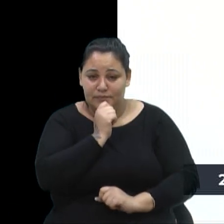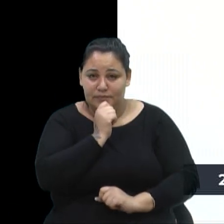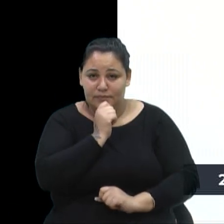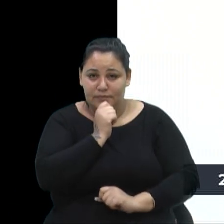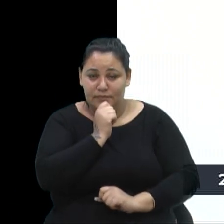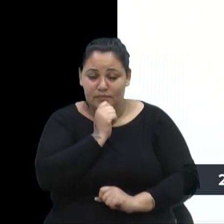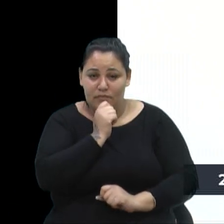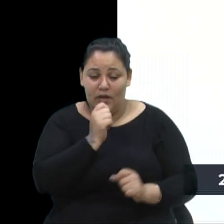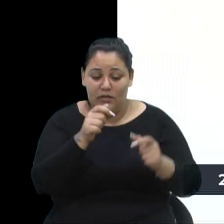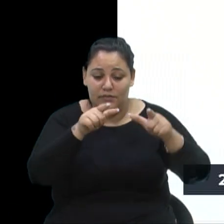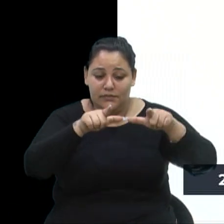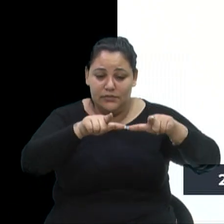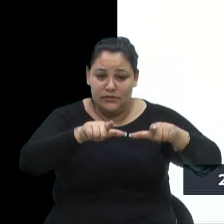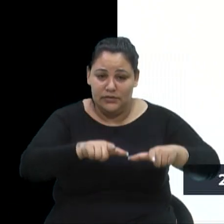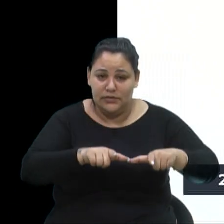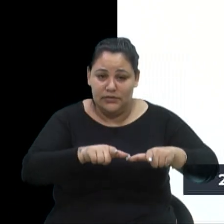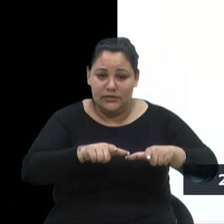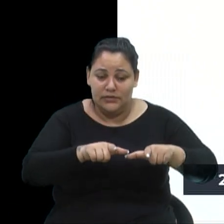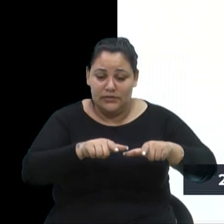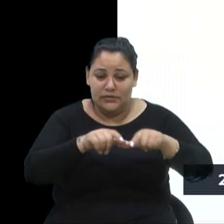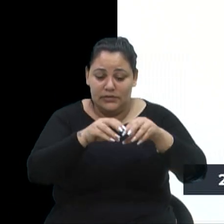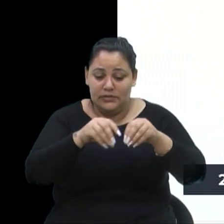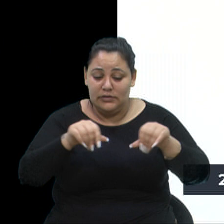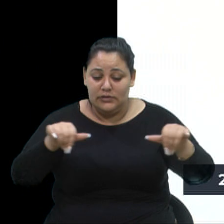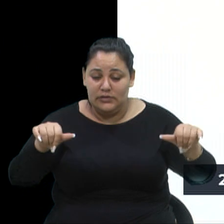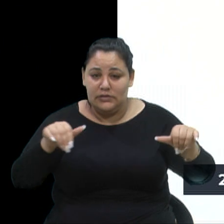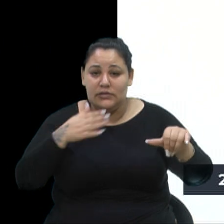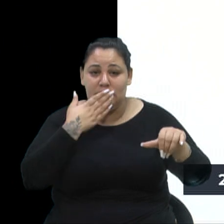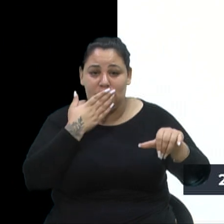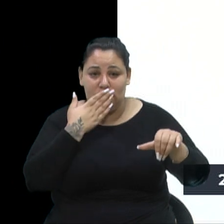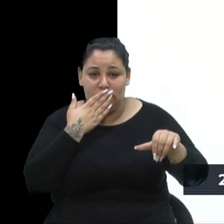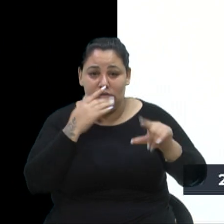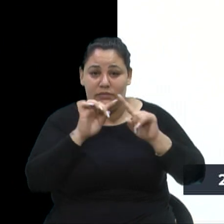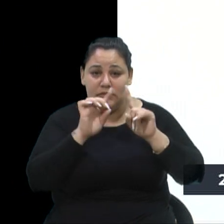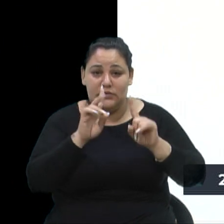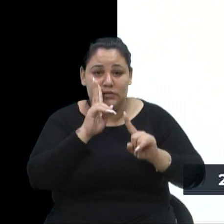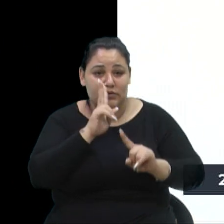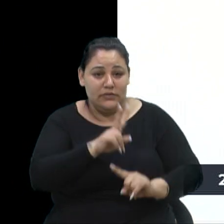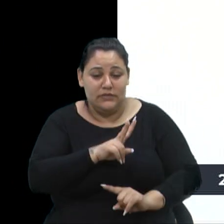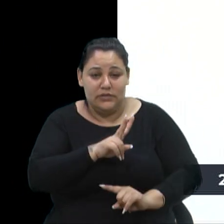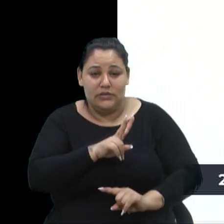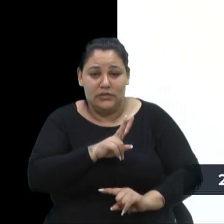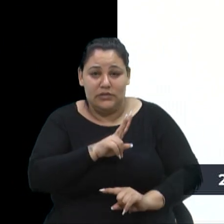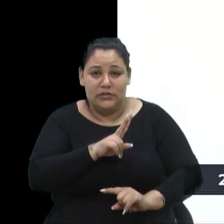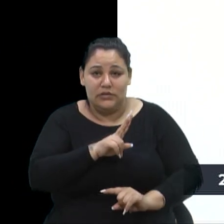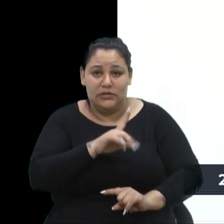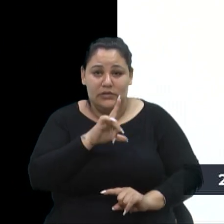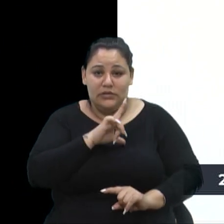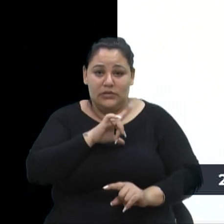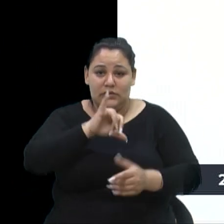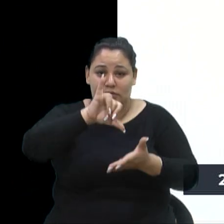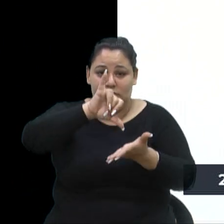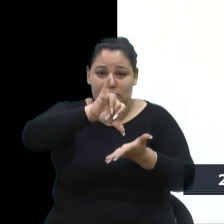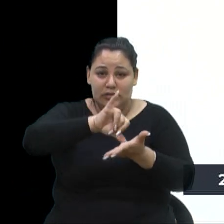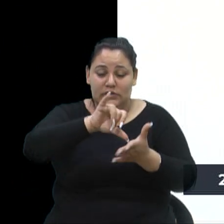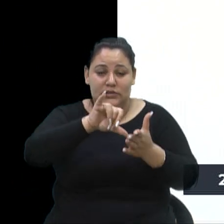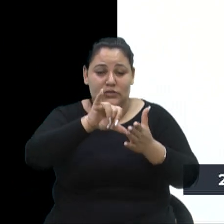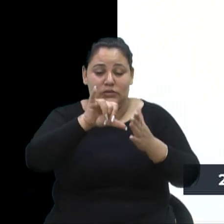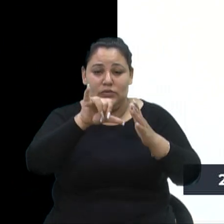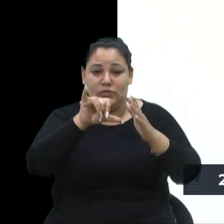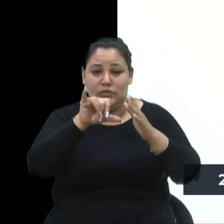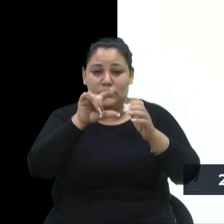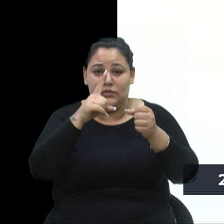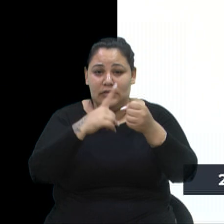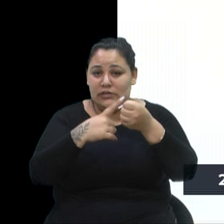está localizada em terras indígenas, mas vocês veem que aquela parte que vai para o centro urbano ou no campo já